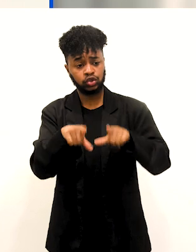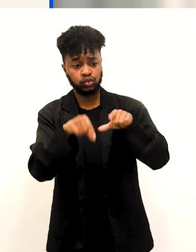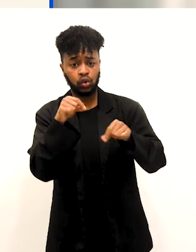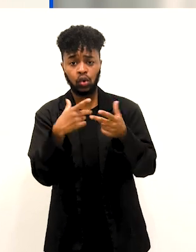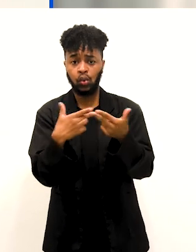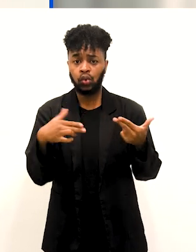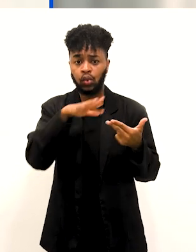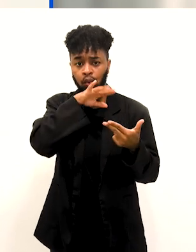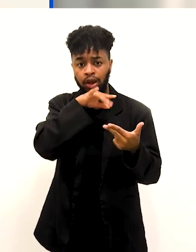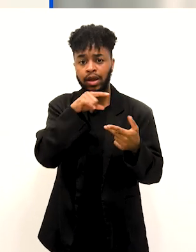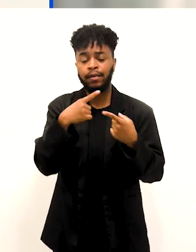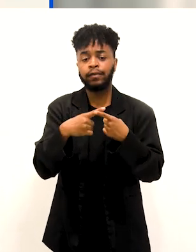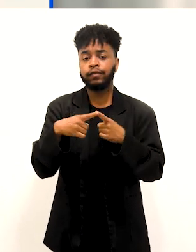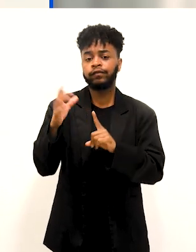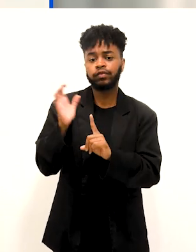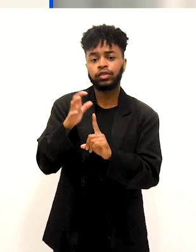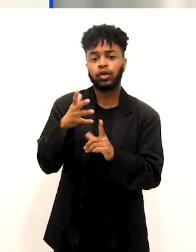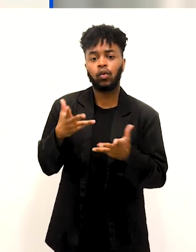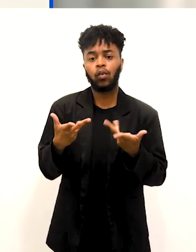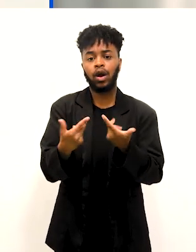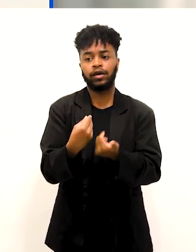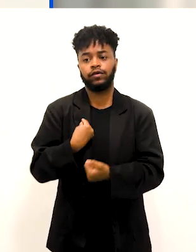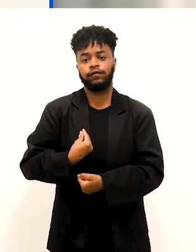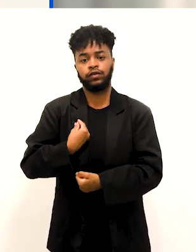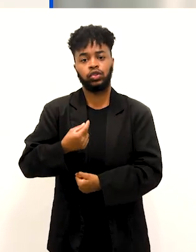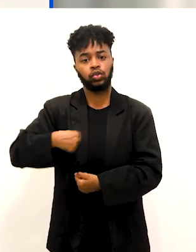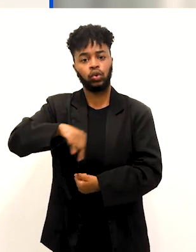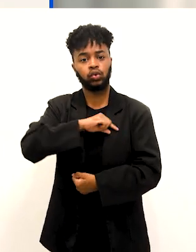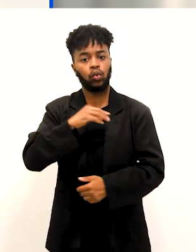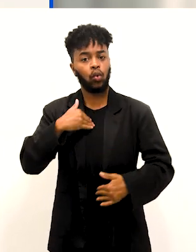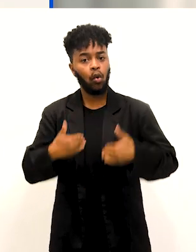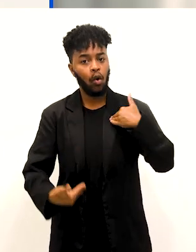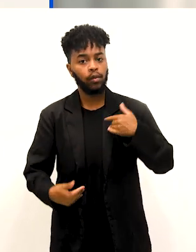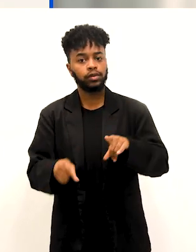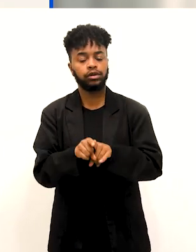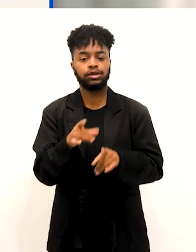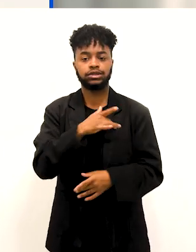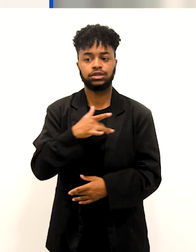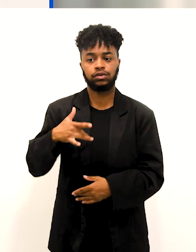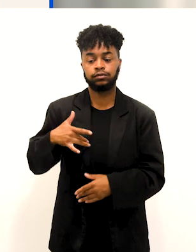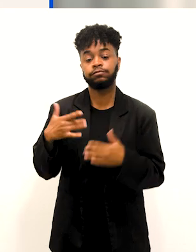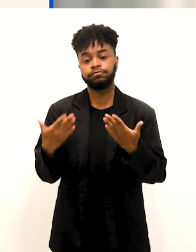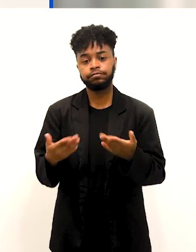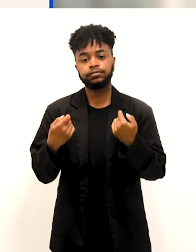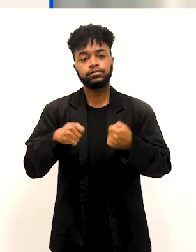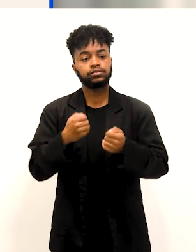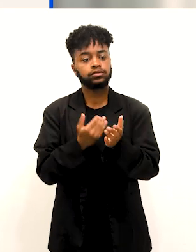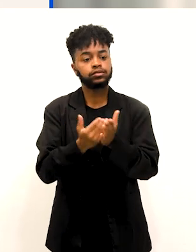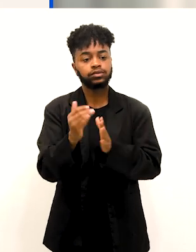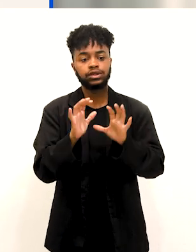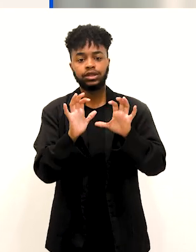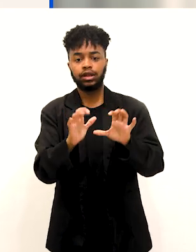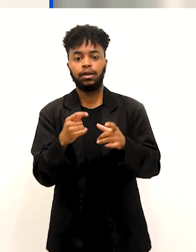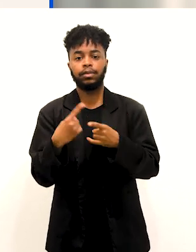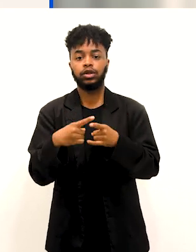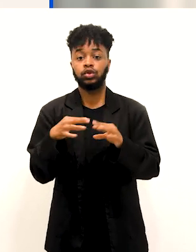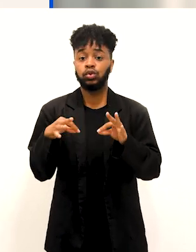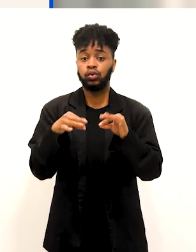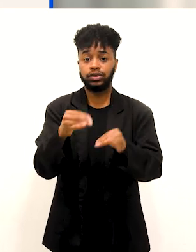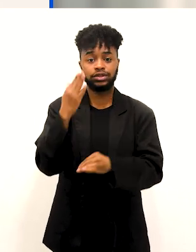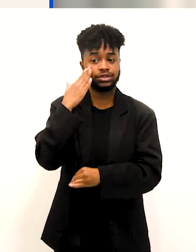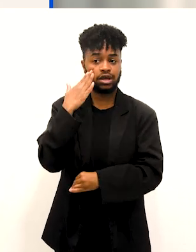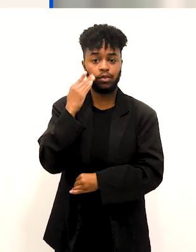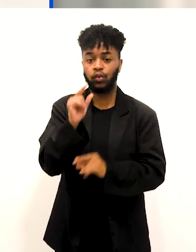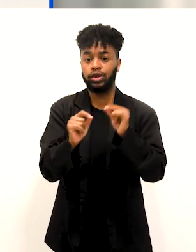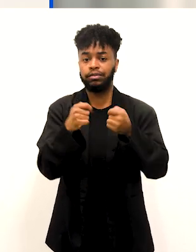Então, as escolhas que a gente faz são muito impactadas pela qualidade do nosso corpo, da nossa saúde. Então, a gente precisa começar por aí. E aí todo